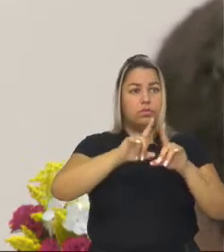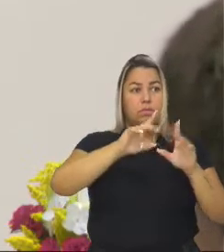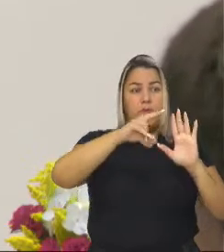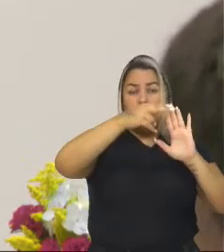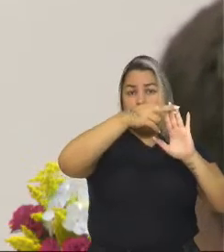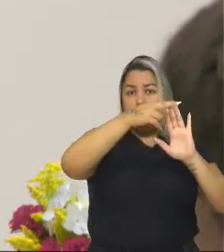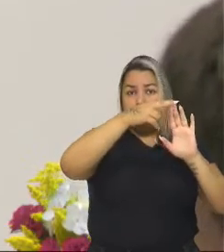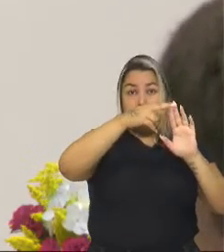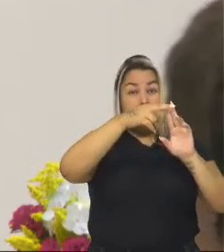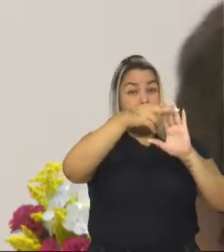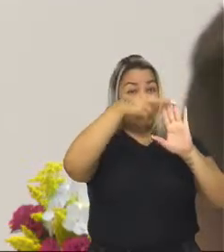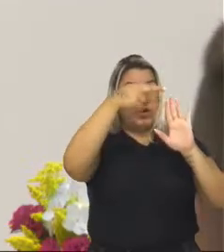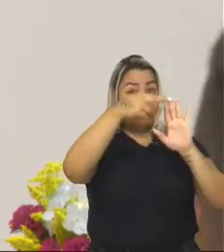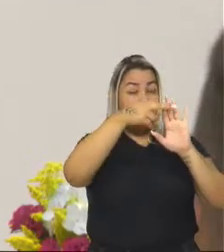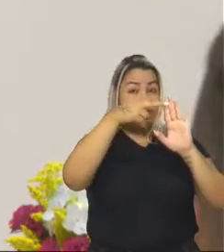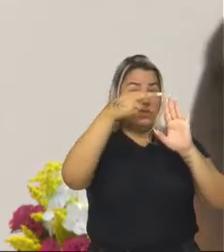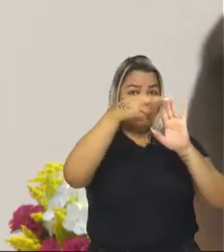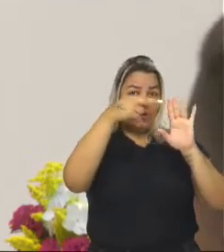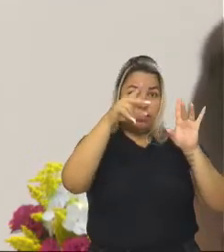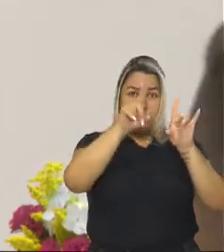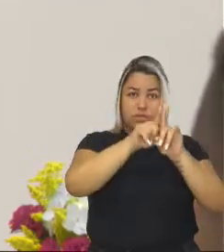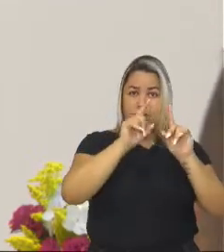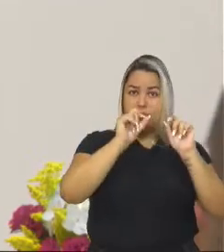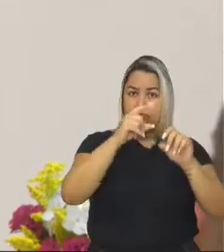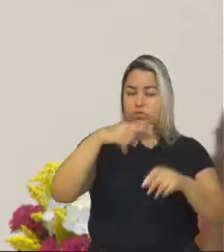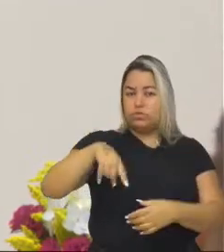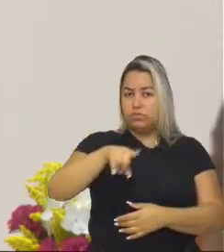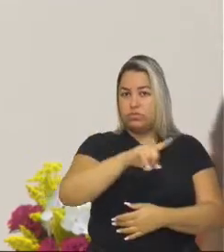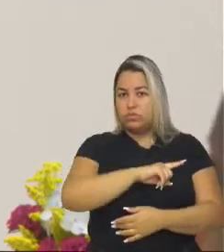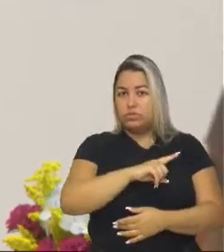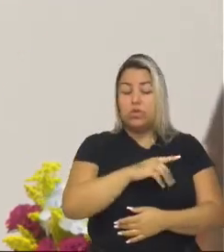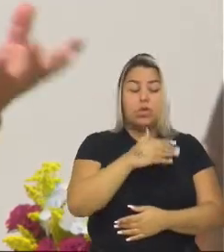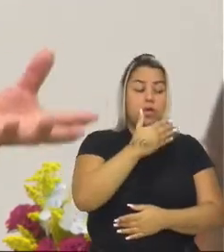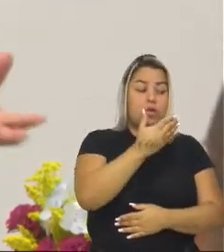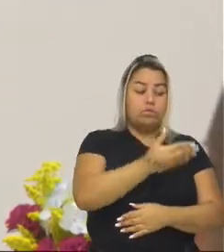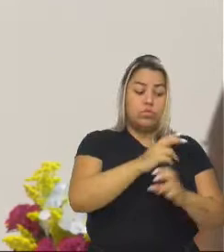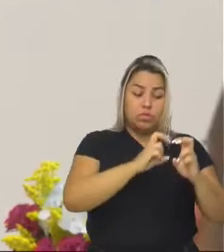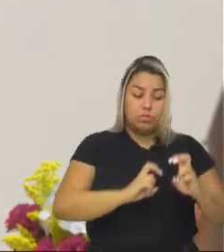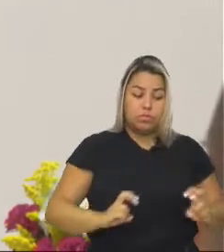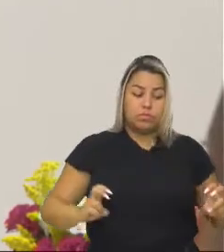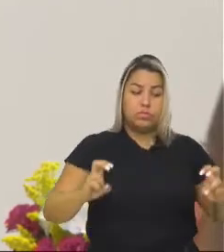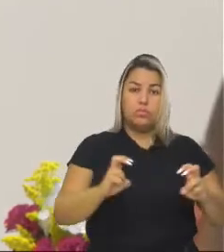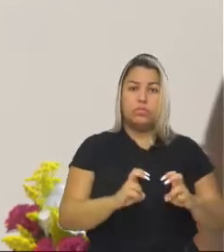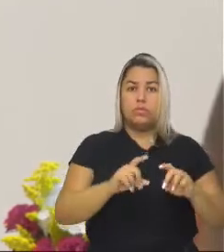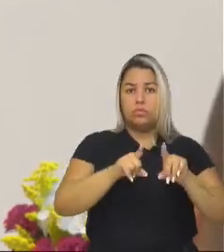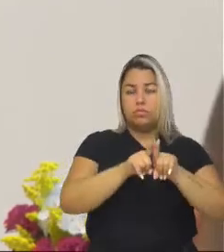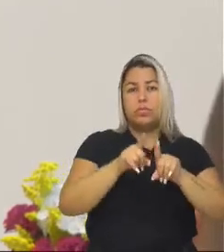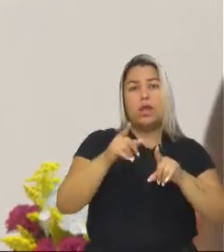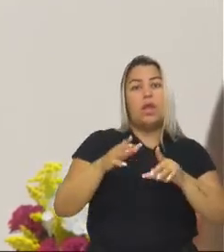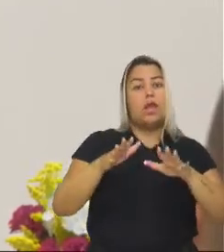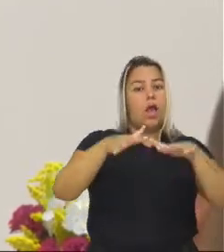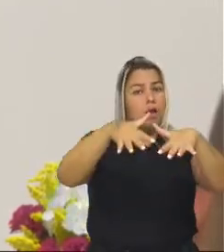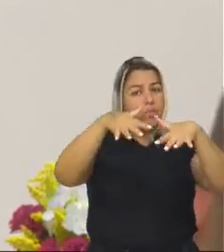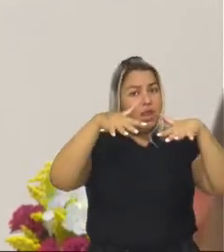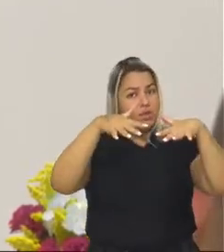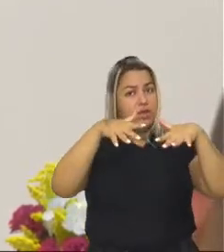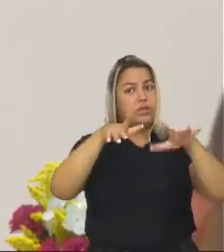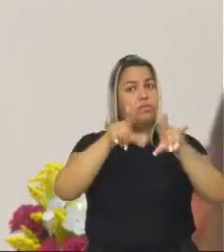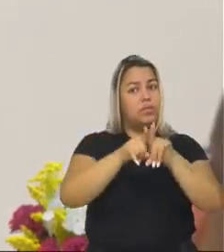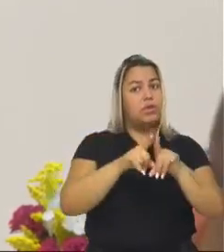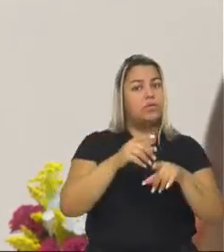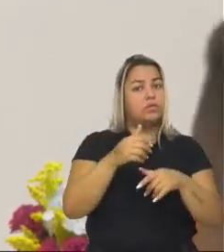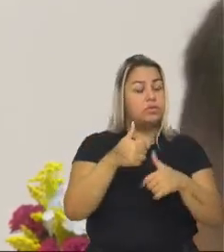também de todos e todos nós. É, do meu lado tem uma mesa com um arranjo de flores, à frente a plateia, estou